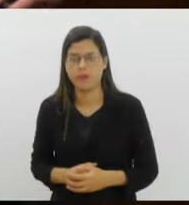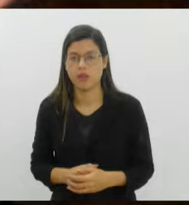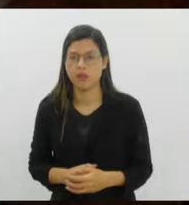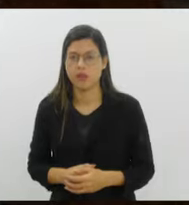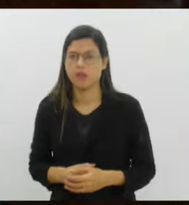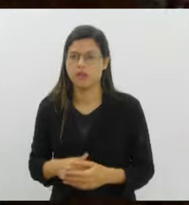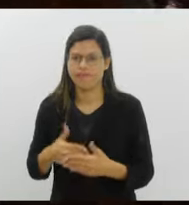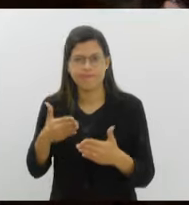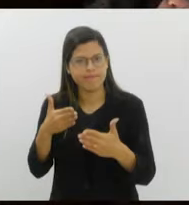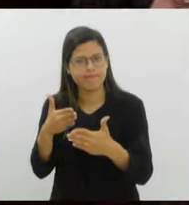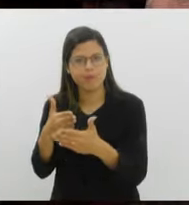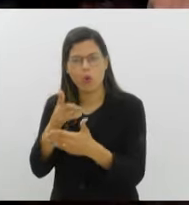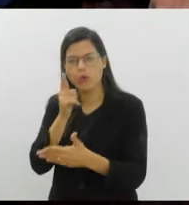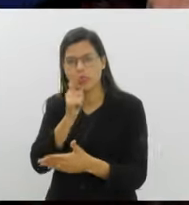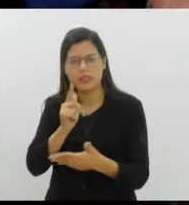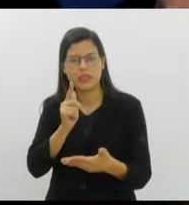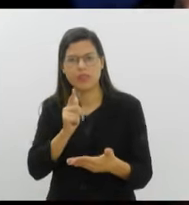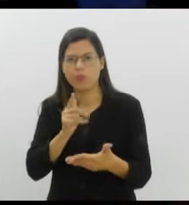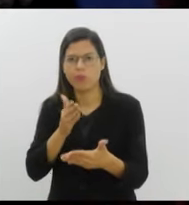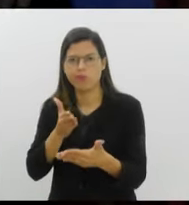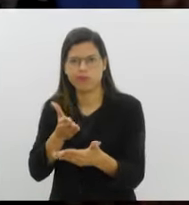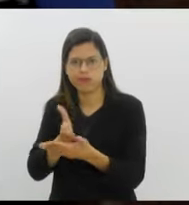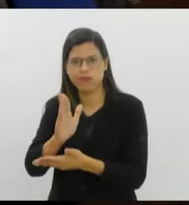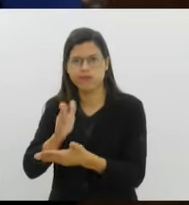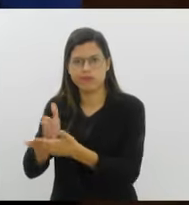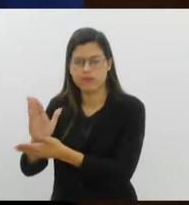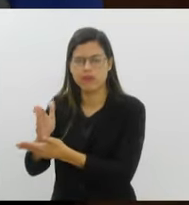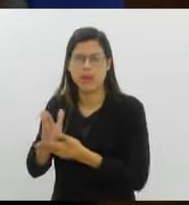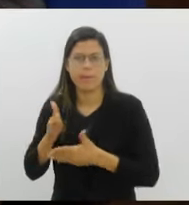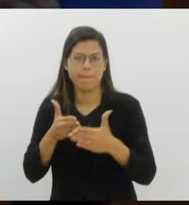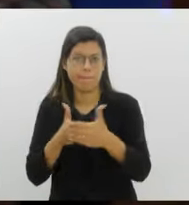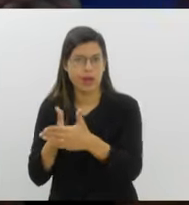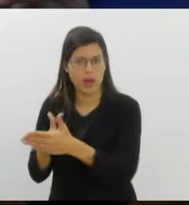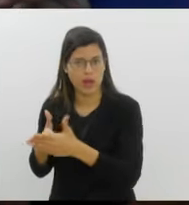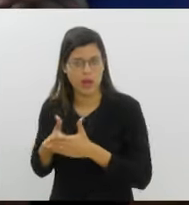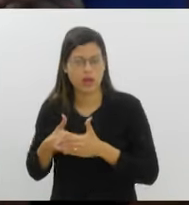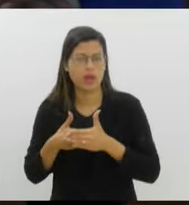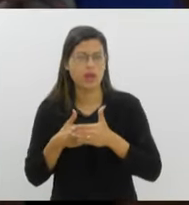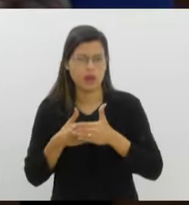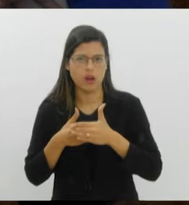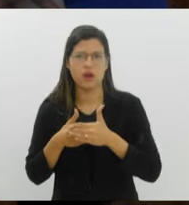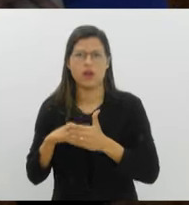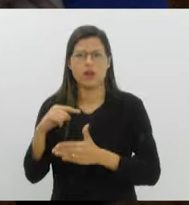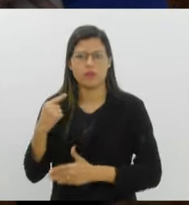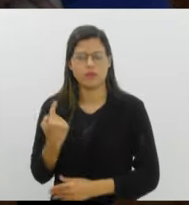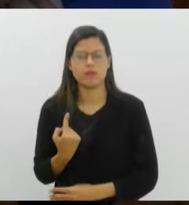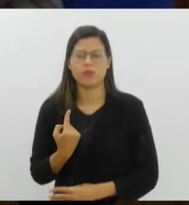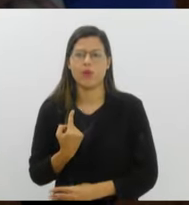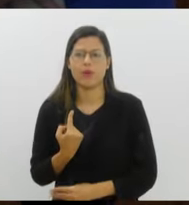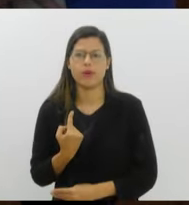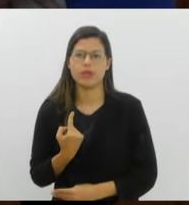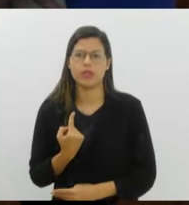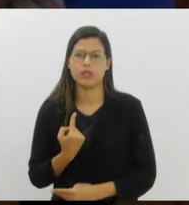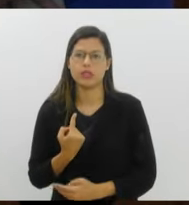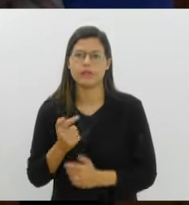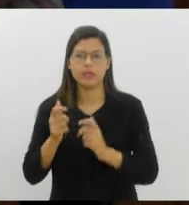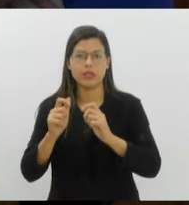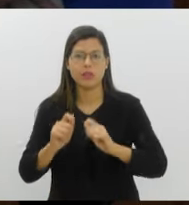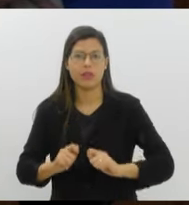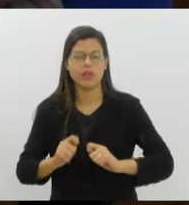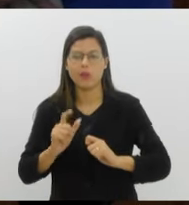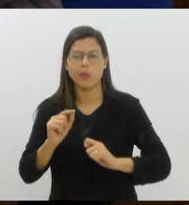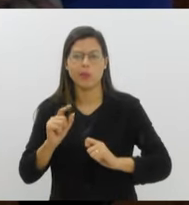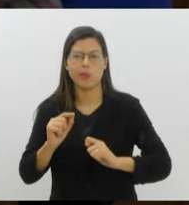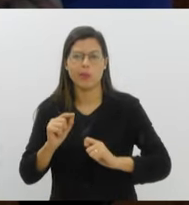as suas limitações e em muitos momentos nós temos a chance de realmente ganhar